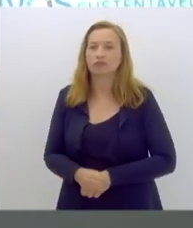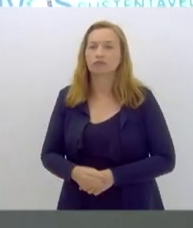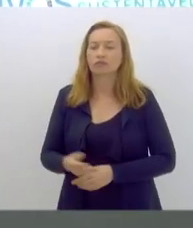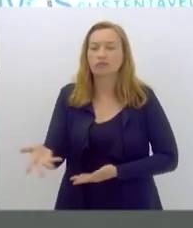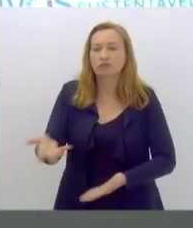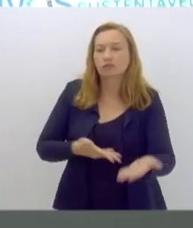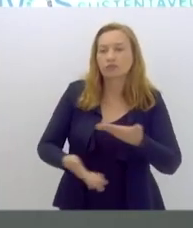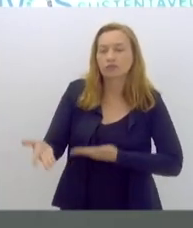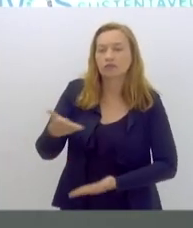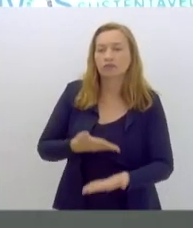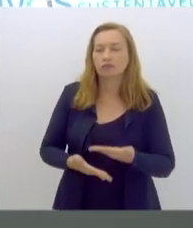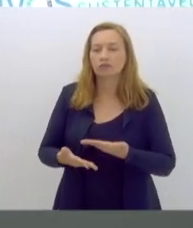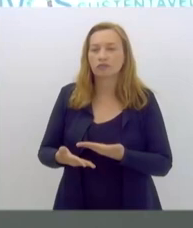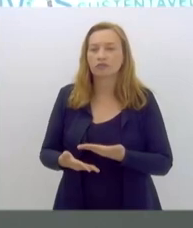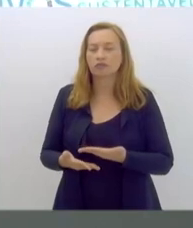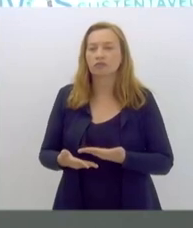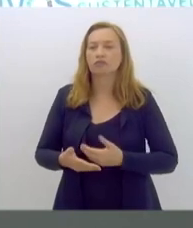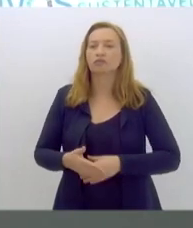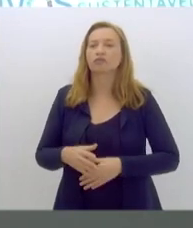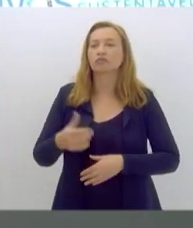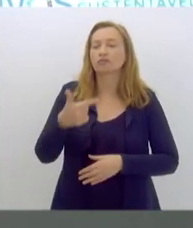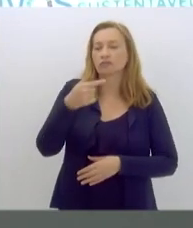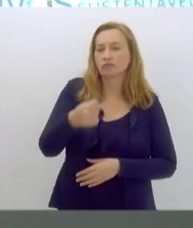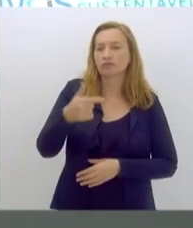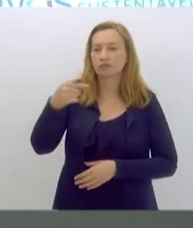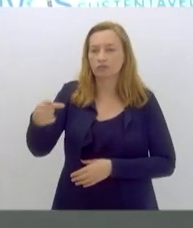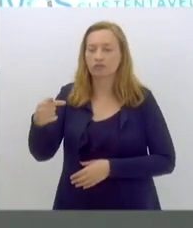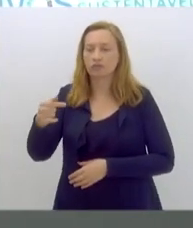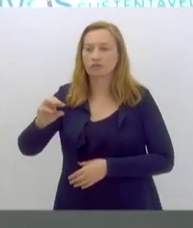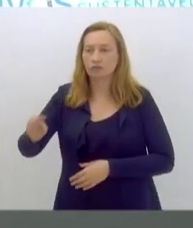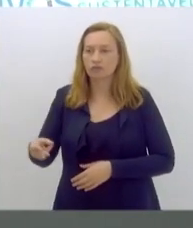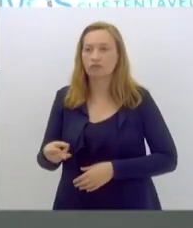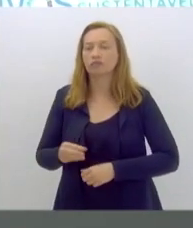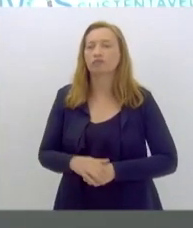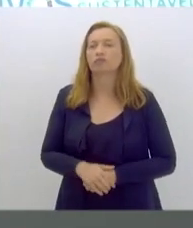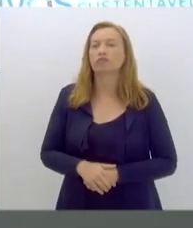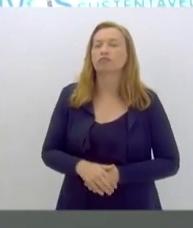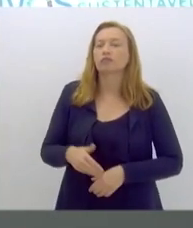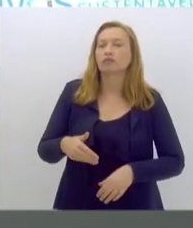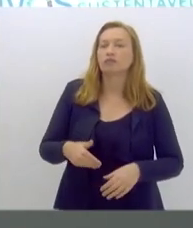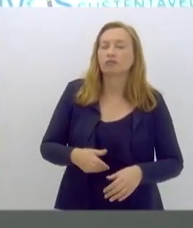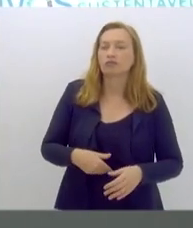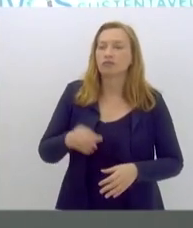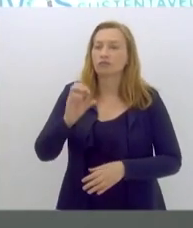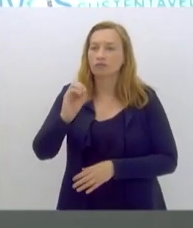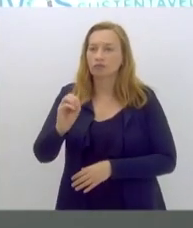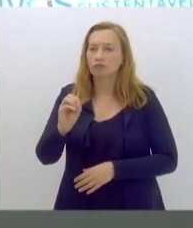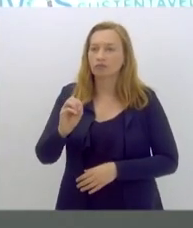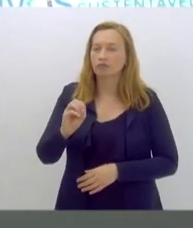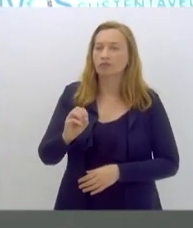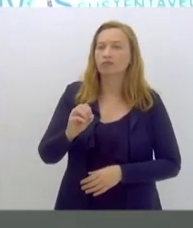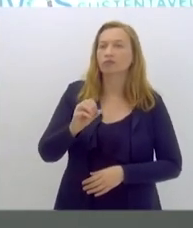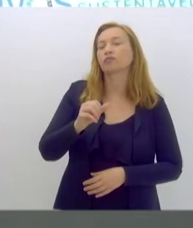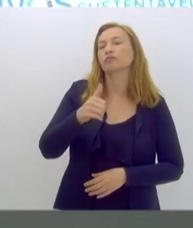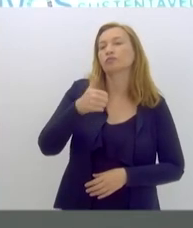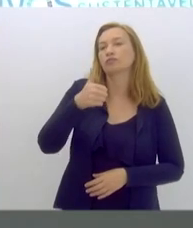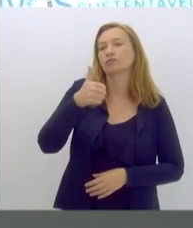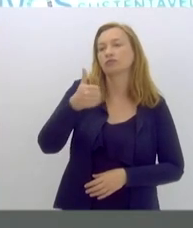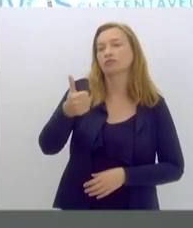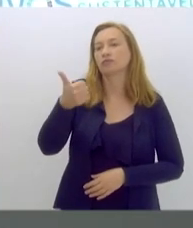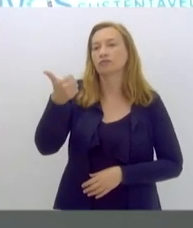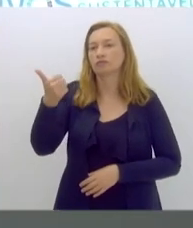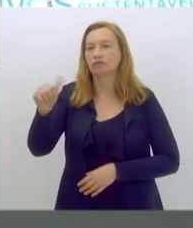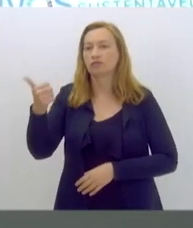parcerias e meios de implementação 77 Fome Zero e Agricultura sustentável 611 milhões